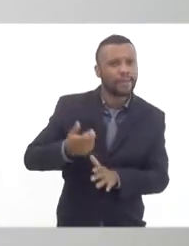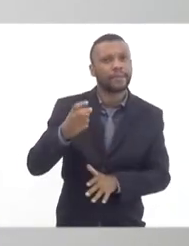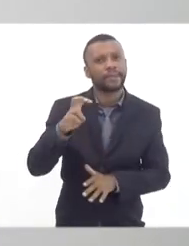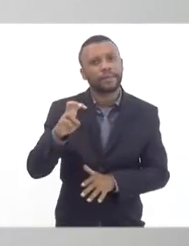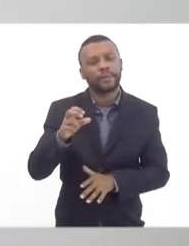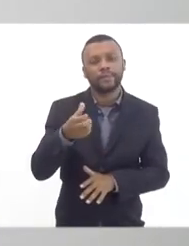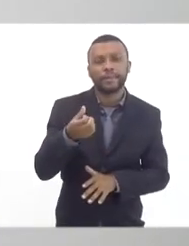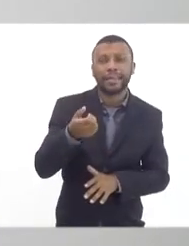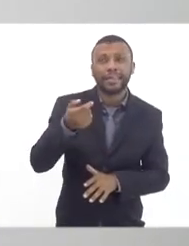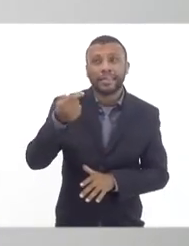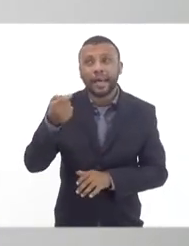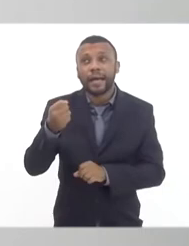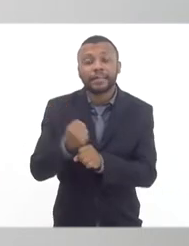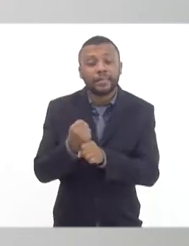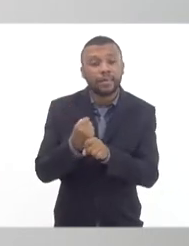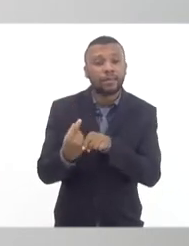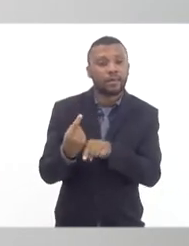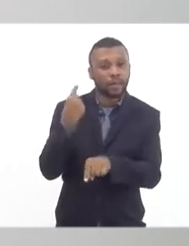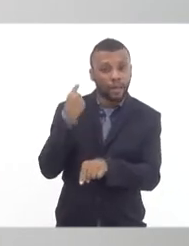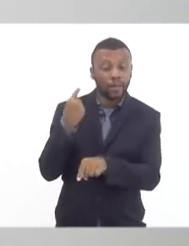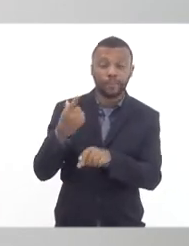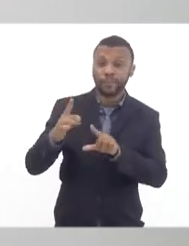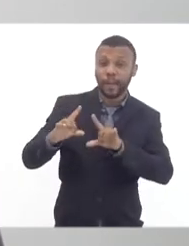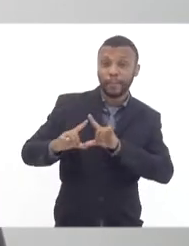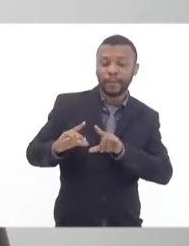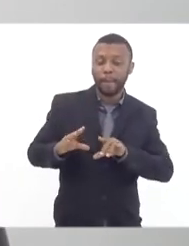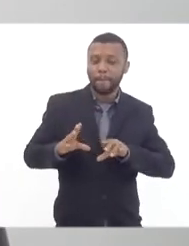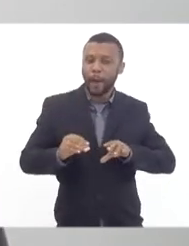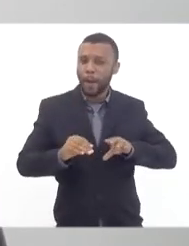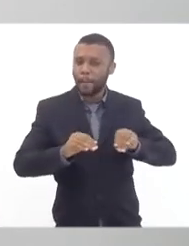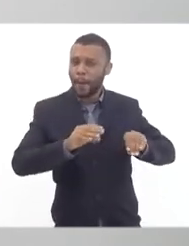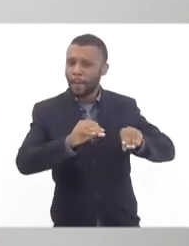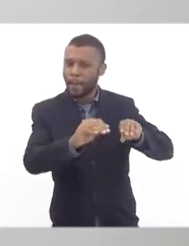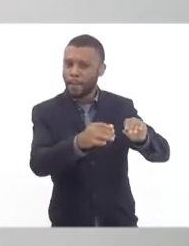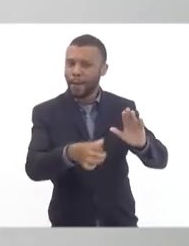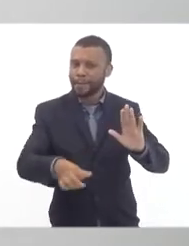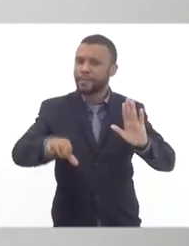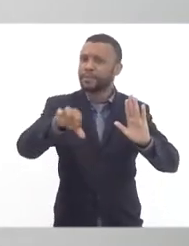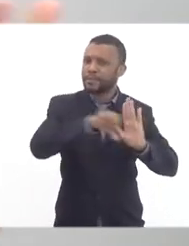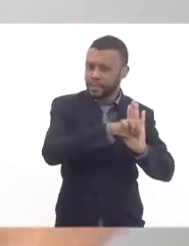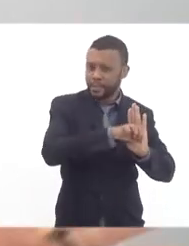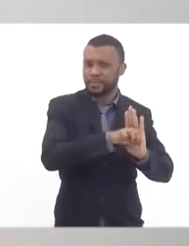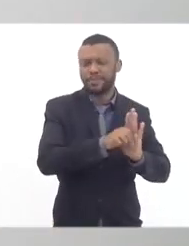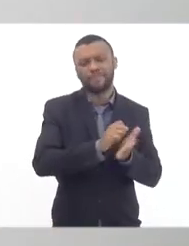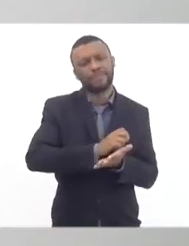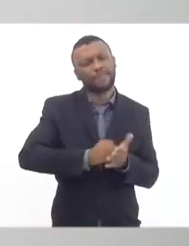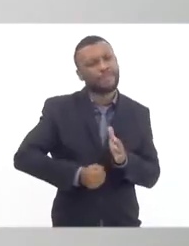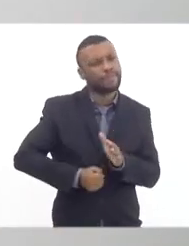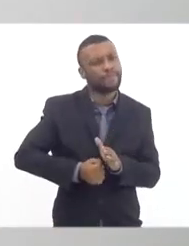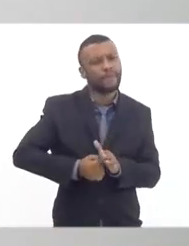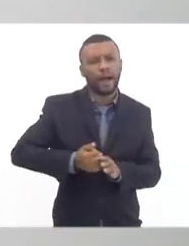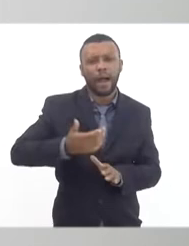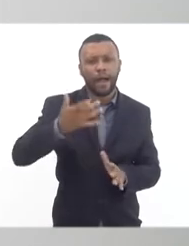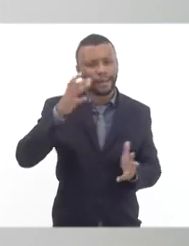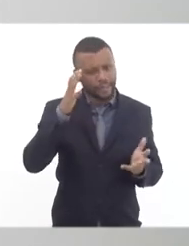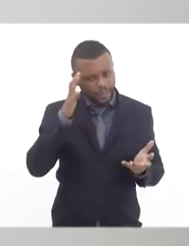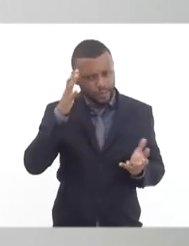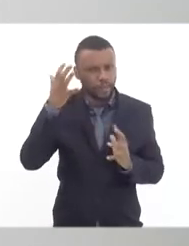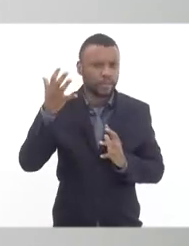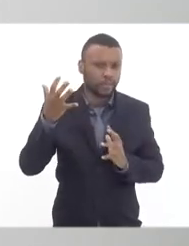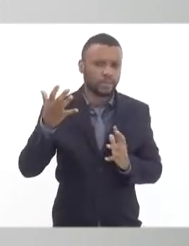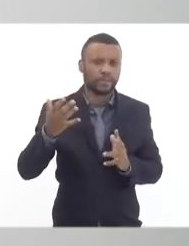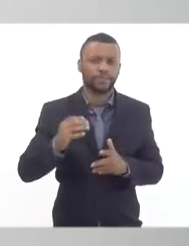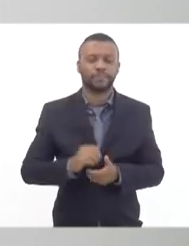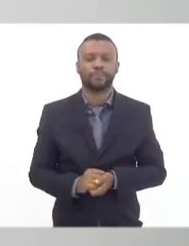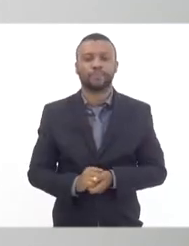6, 5 anos atrás, 7 anos atrás, estava sendo ocupada já de maneira bastante criminosa, por várias situações. Né?